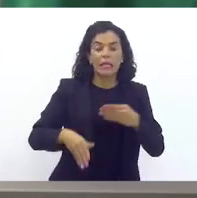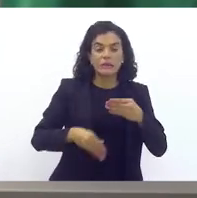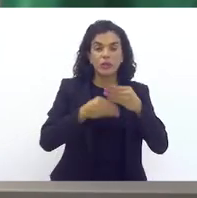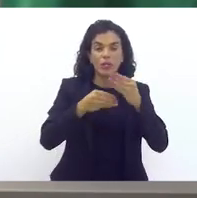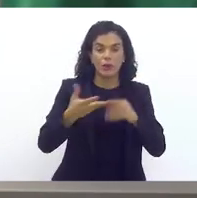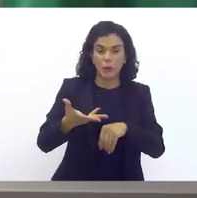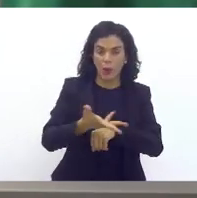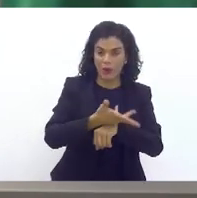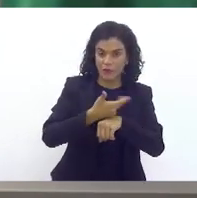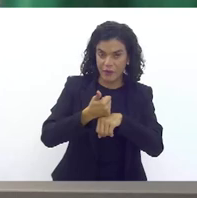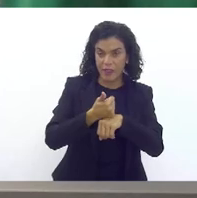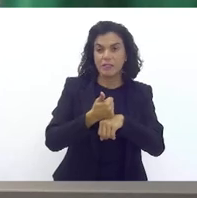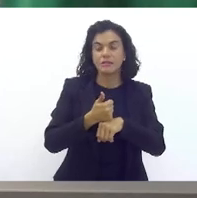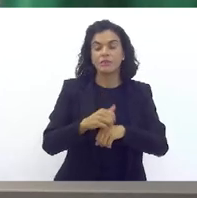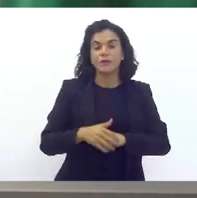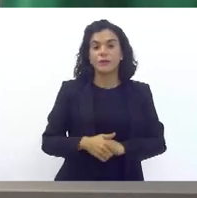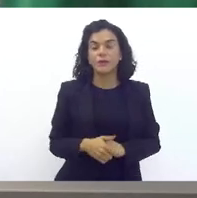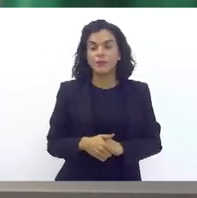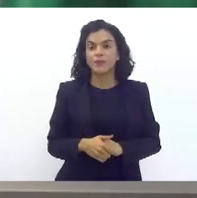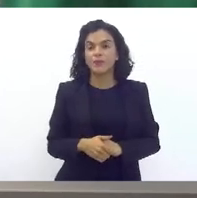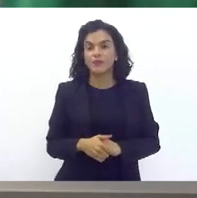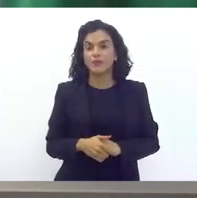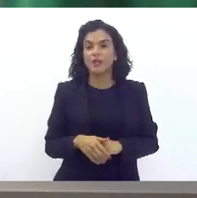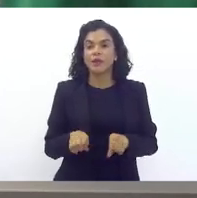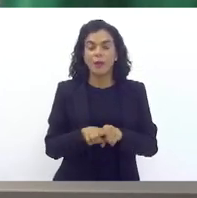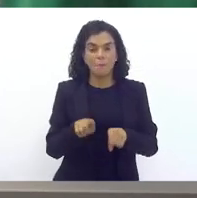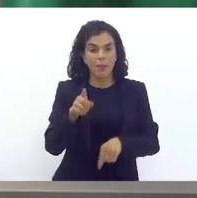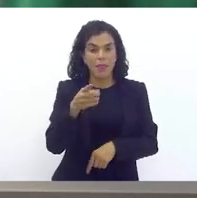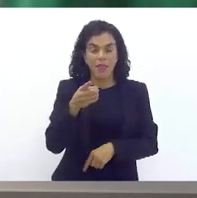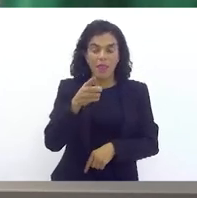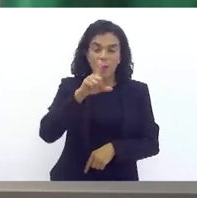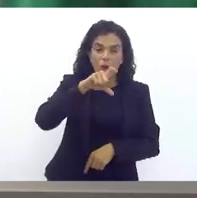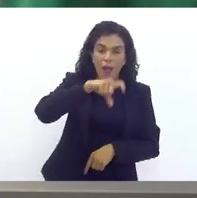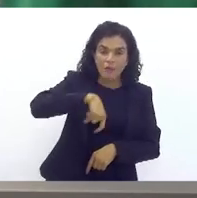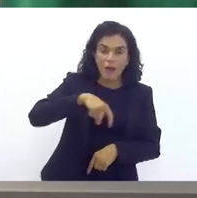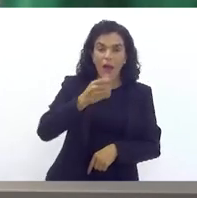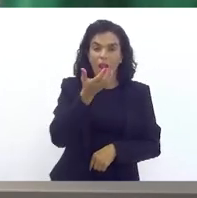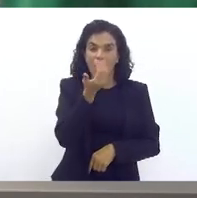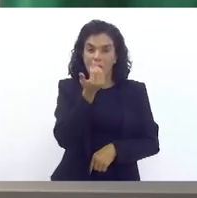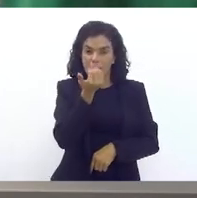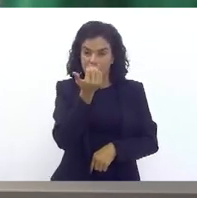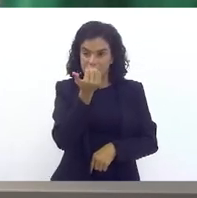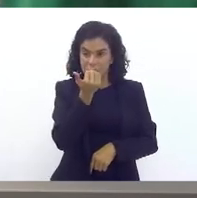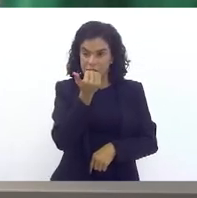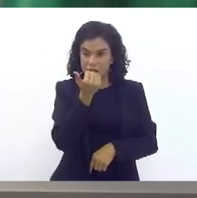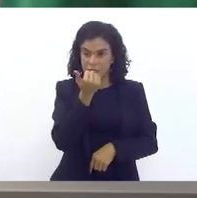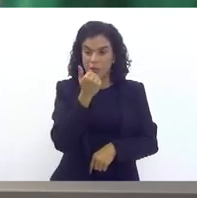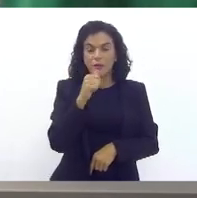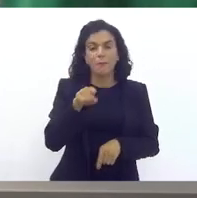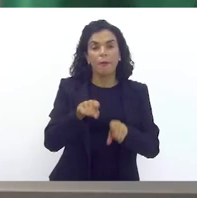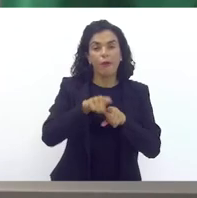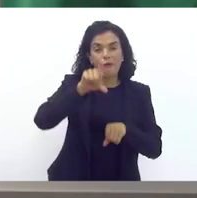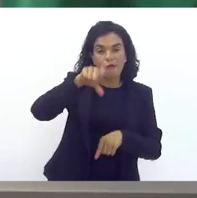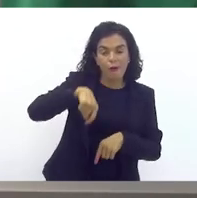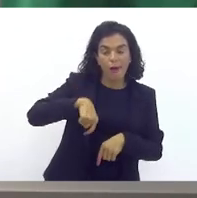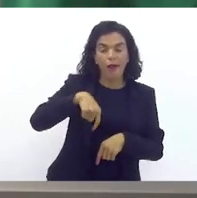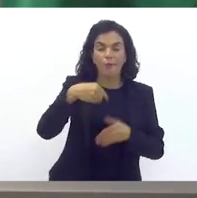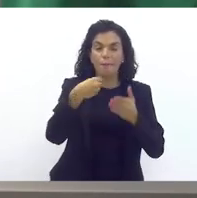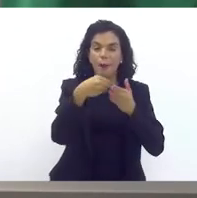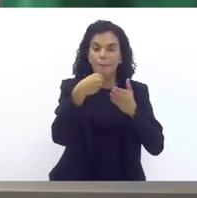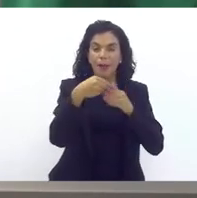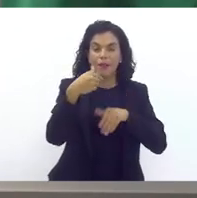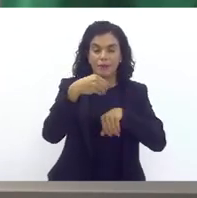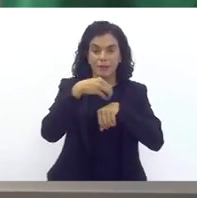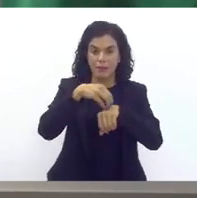qualificação, já aqui mencionados, o ticket de alimentação e vale-transporte,